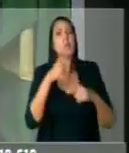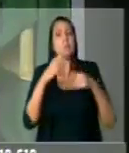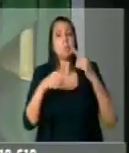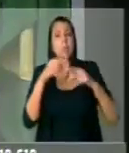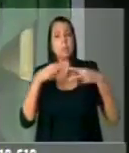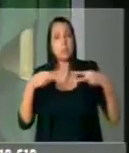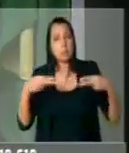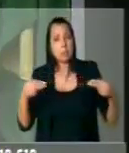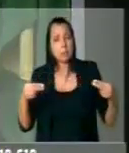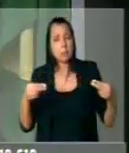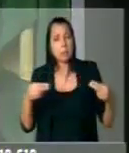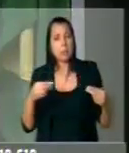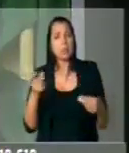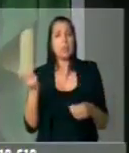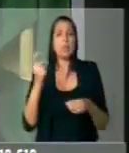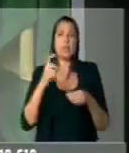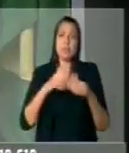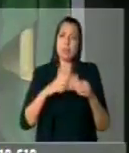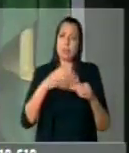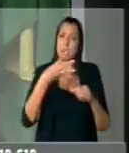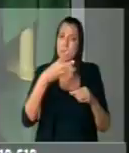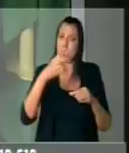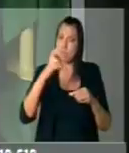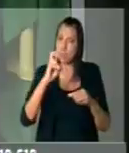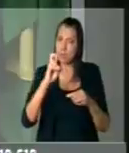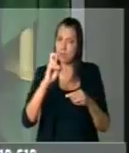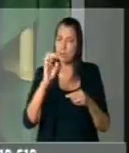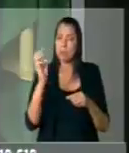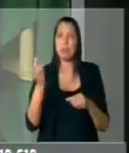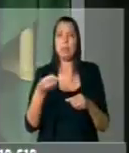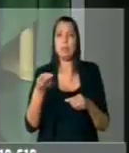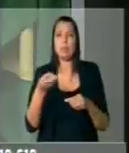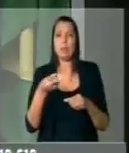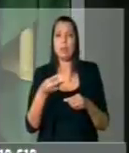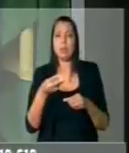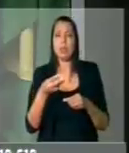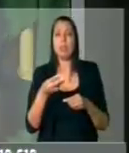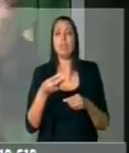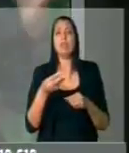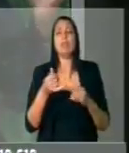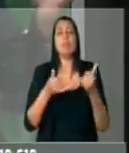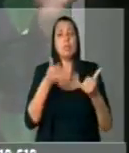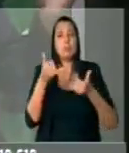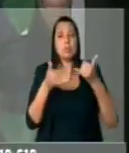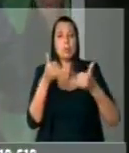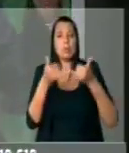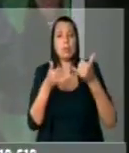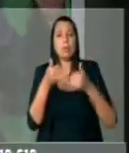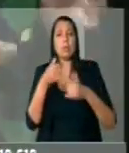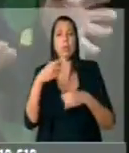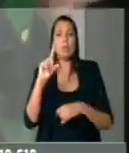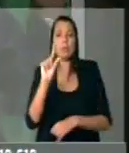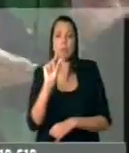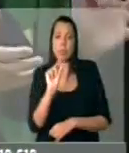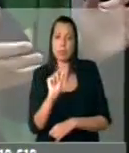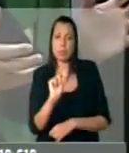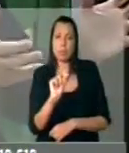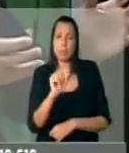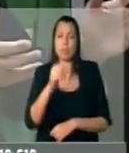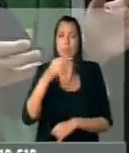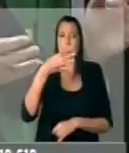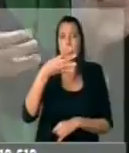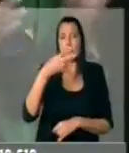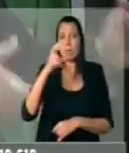vier 45, 50 bilhões de impostos dos cassinos, vai diminuir 45,